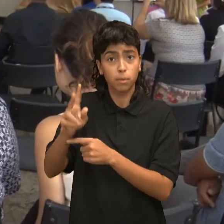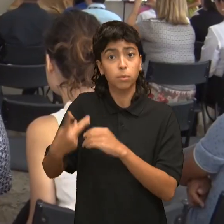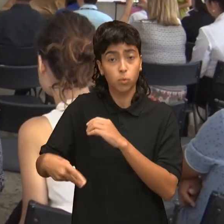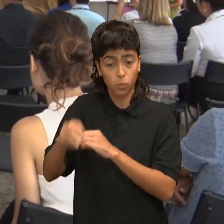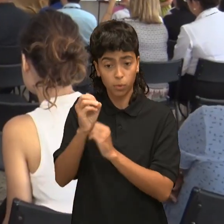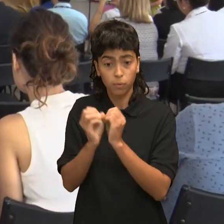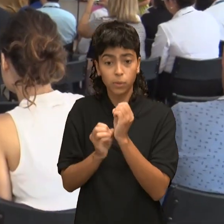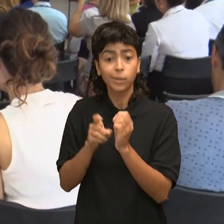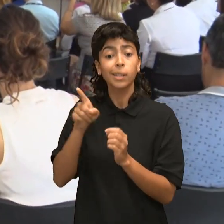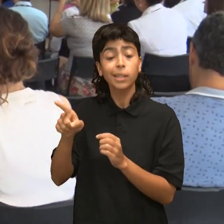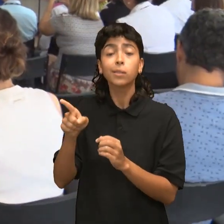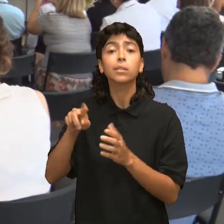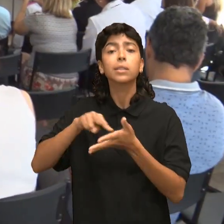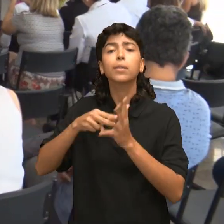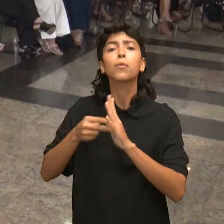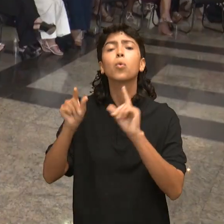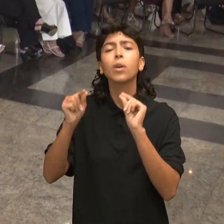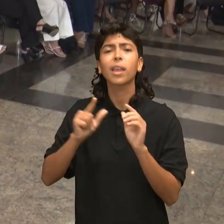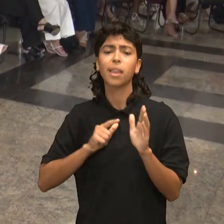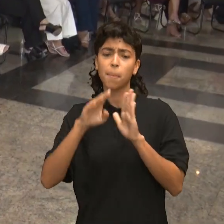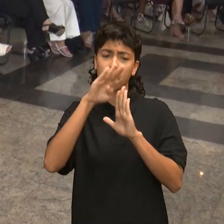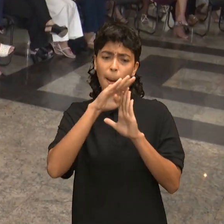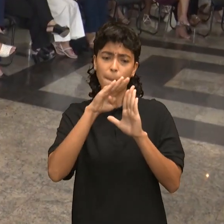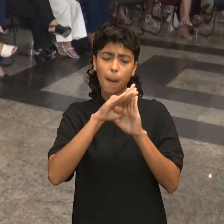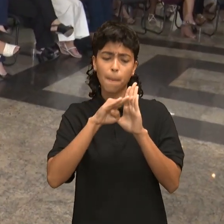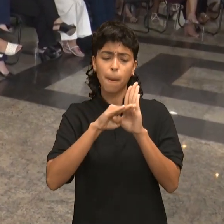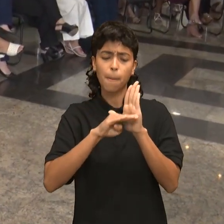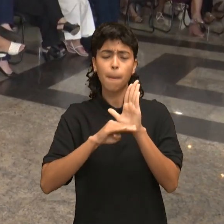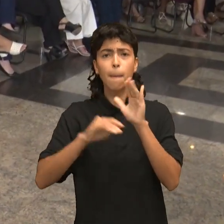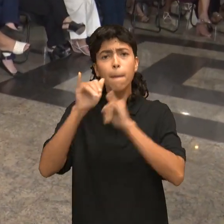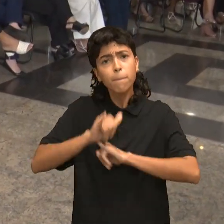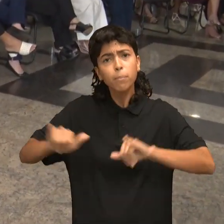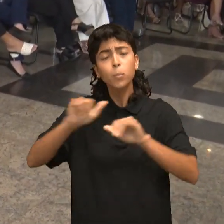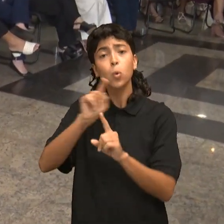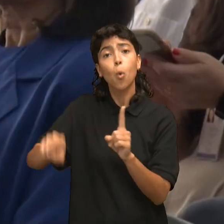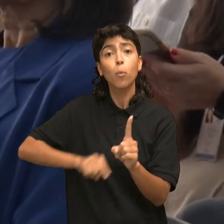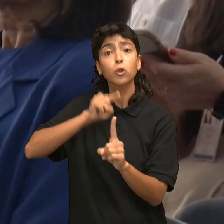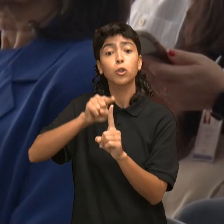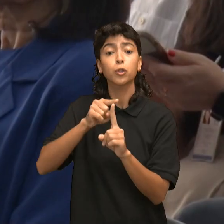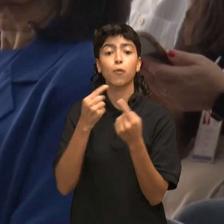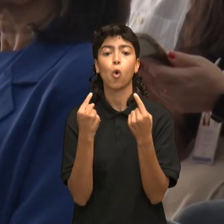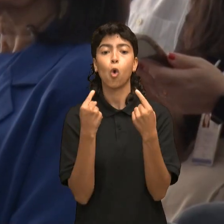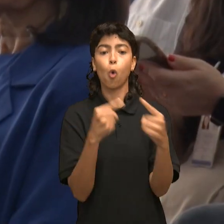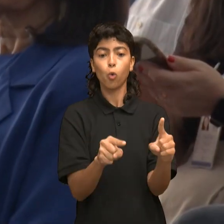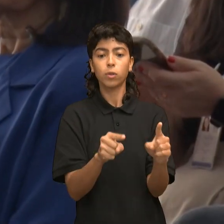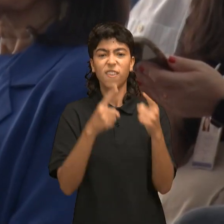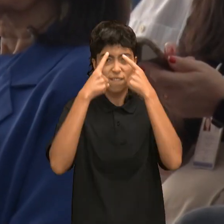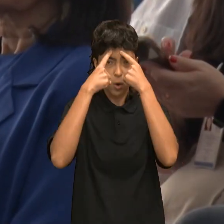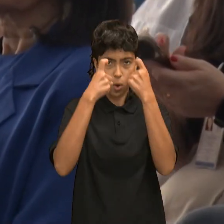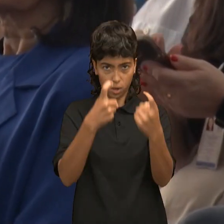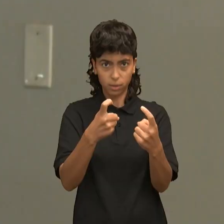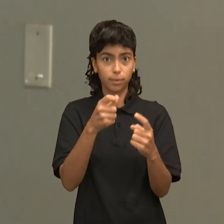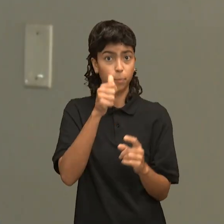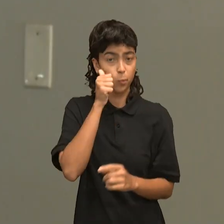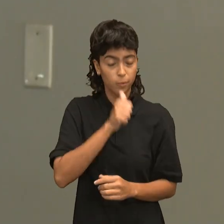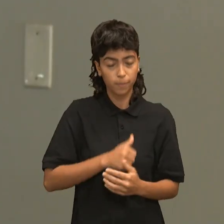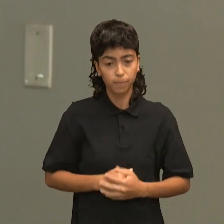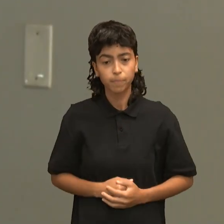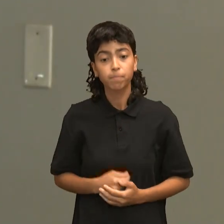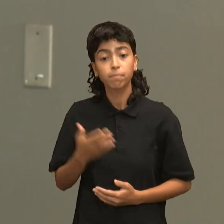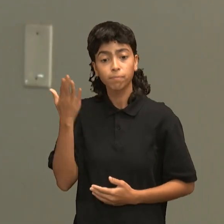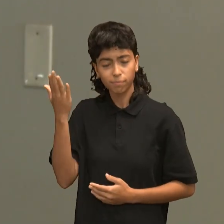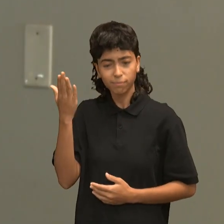início de um extenso cronograma de ações em prol do combate à violência contra a mulher. A reitora da UFG destacou um dos